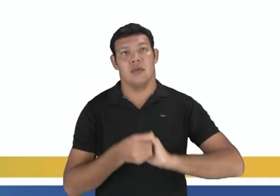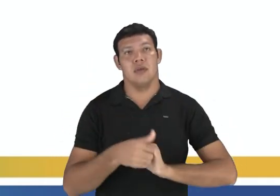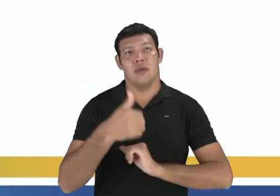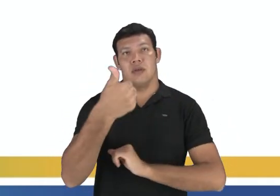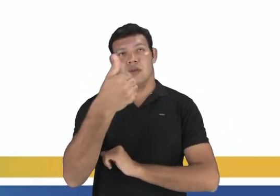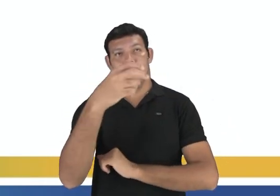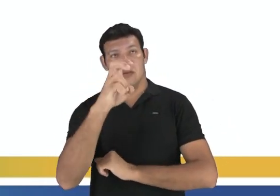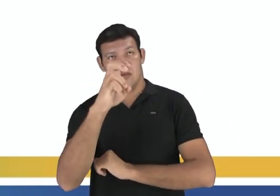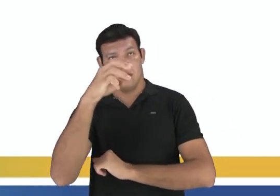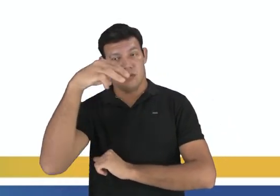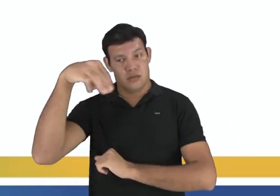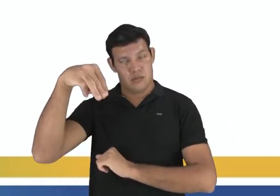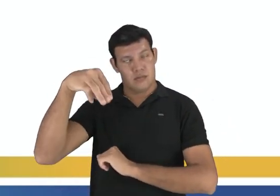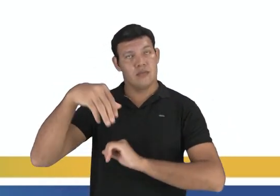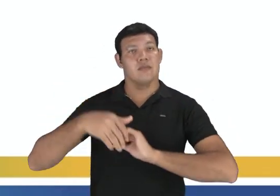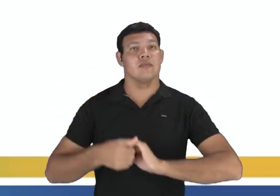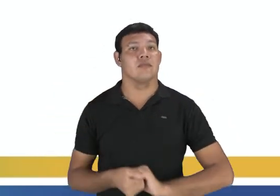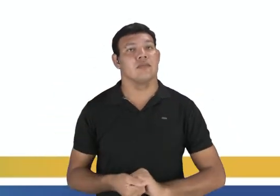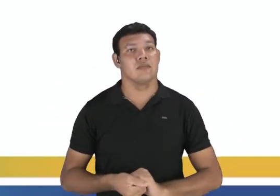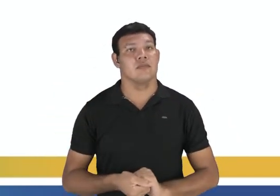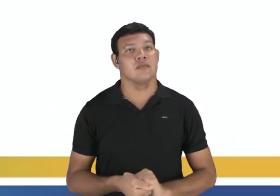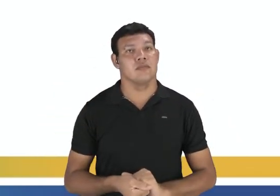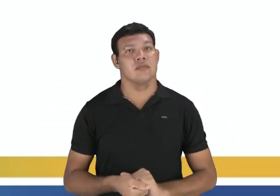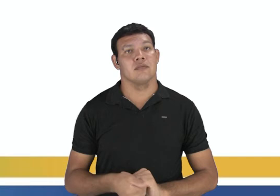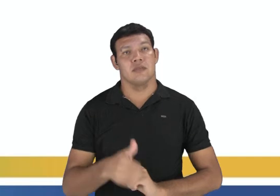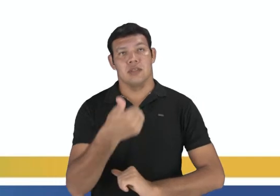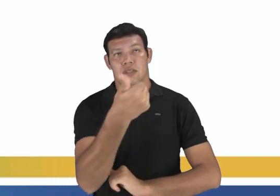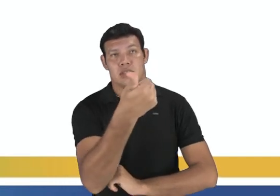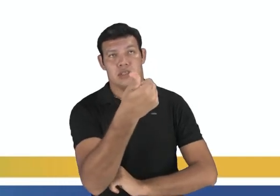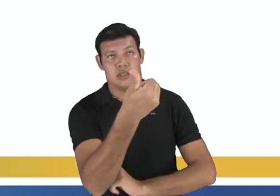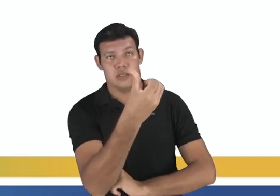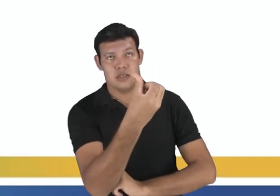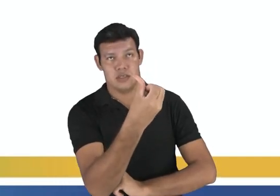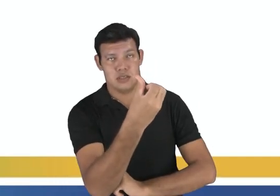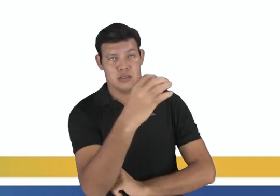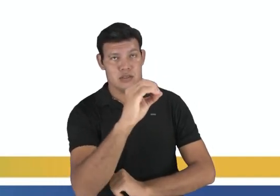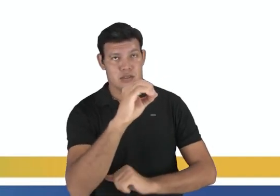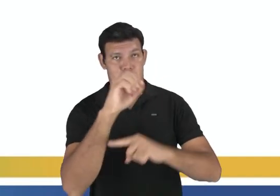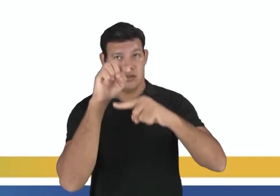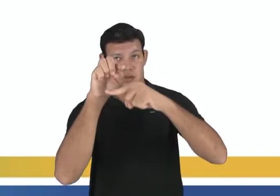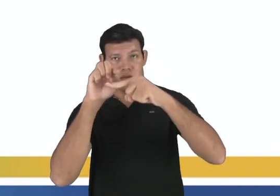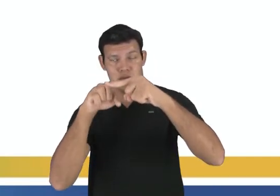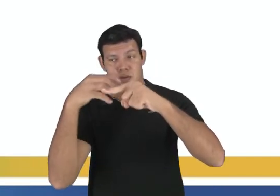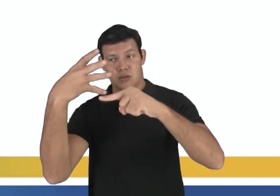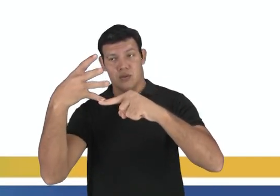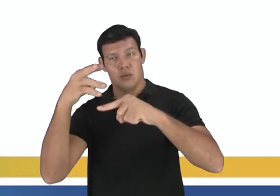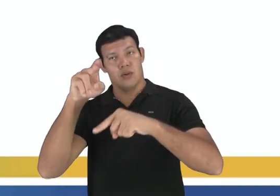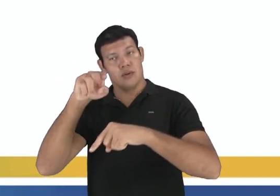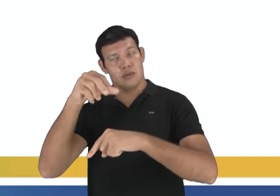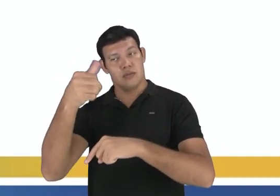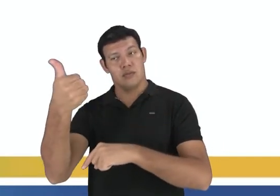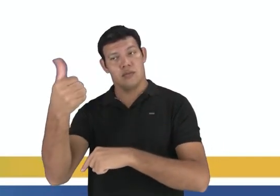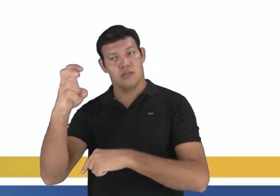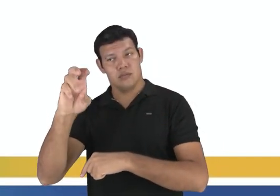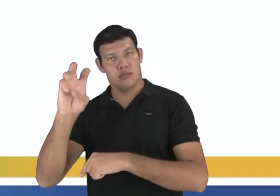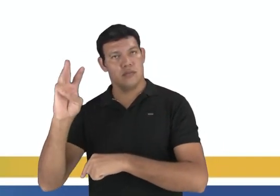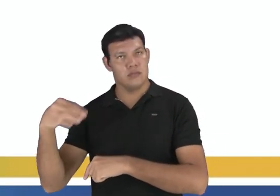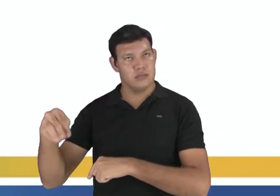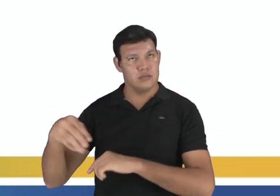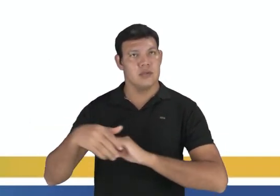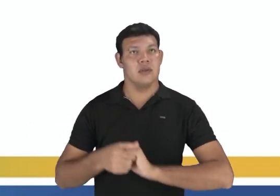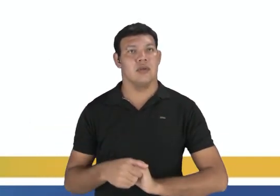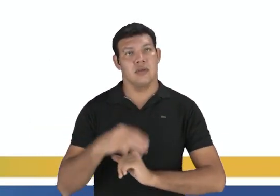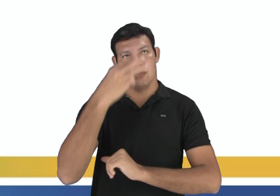15 minutos. Ou seja, de 60 minutos você vai dividir por 4 e nós temos aí 15